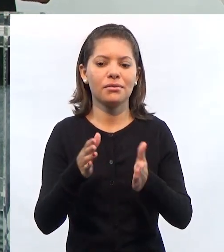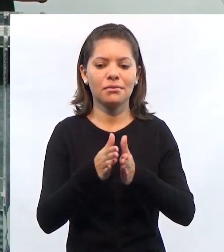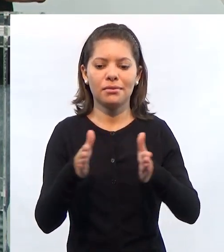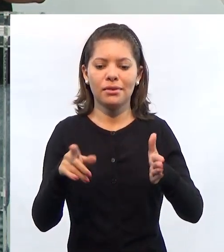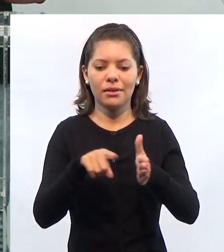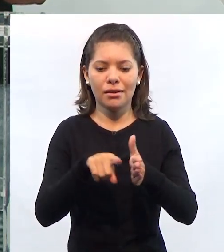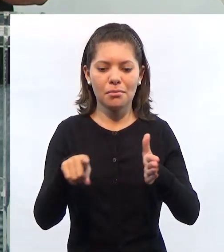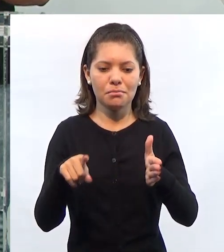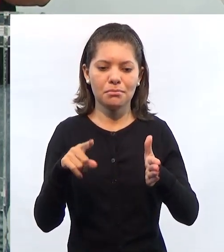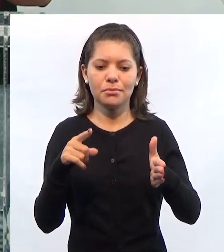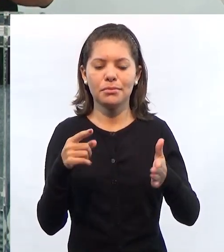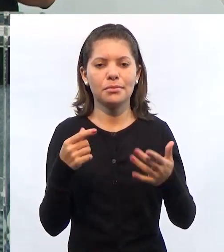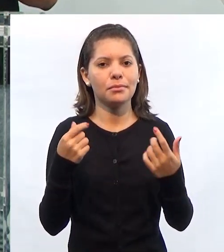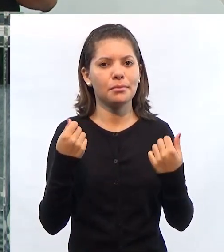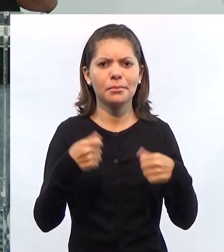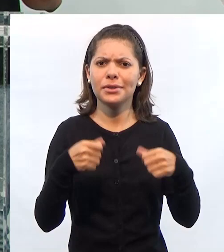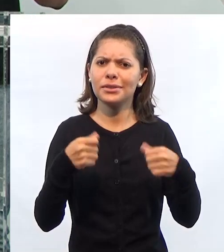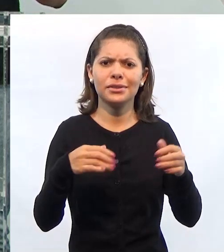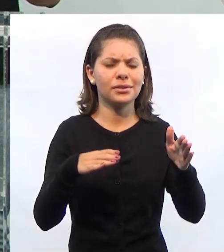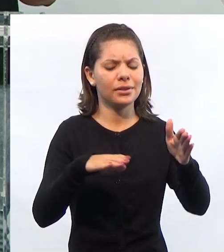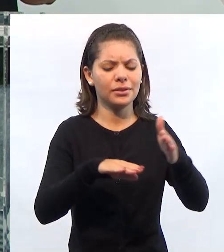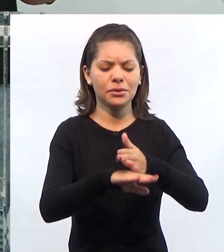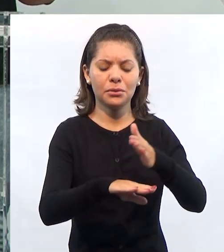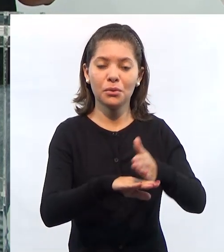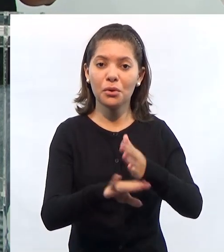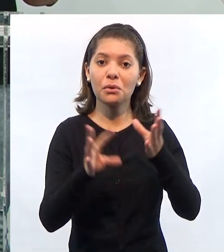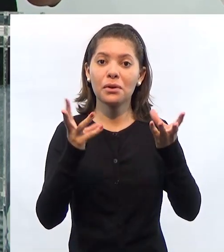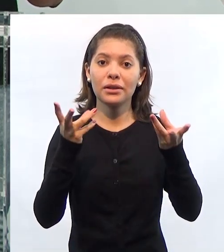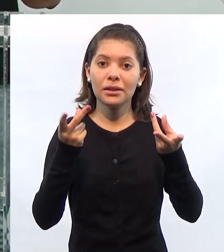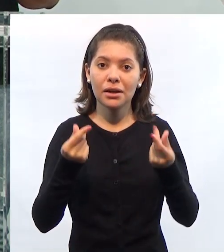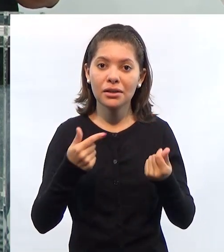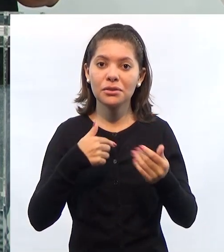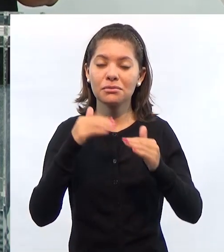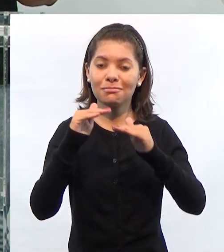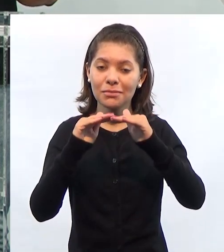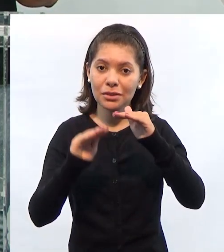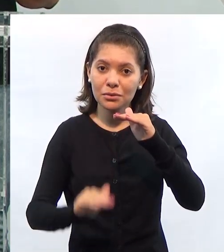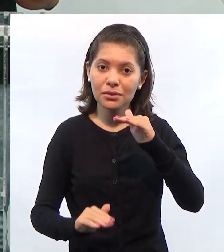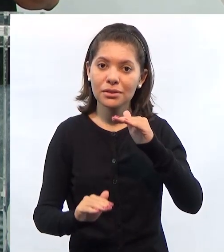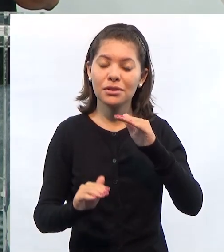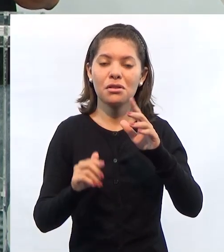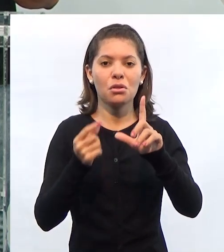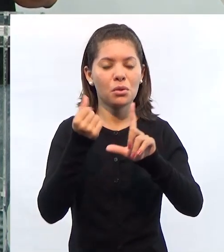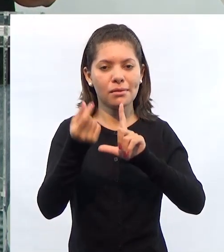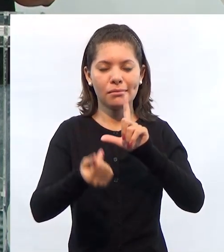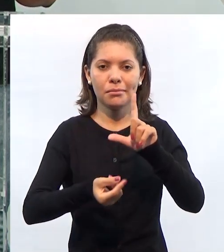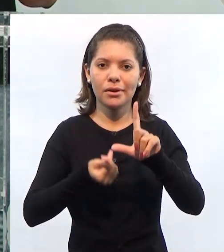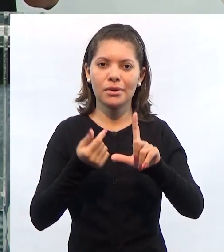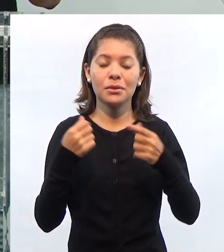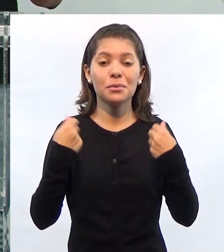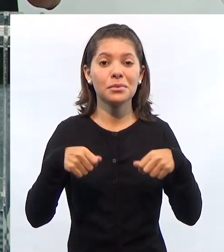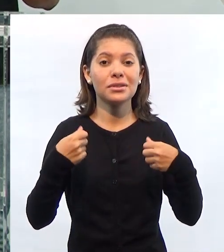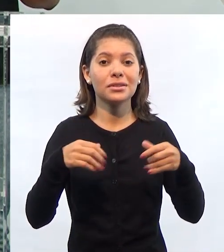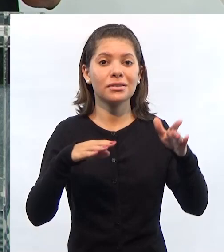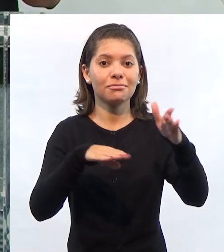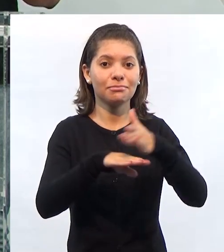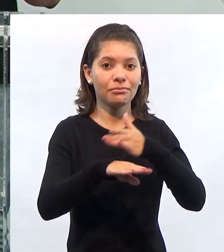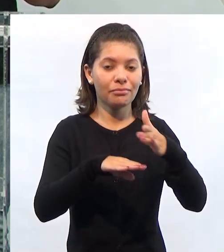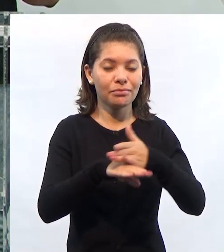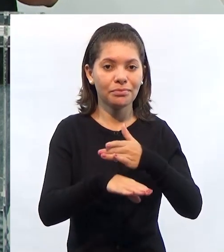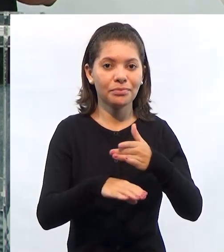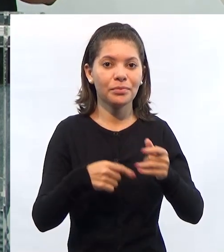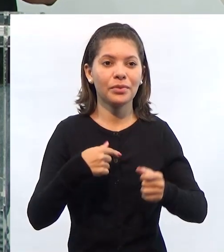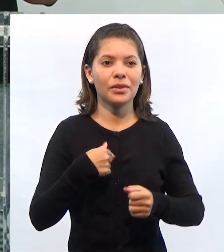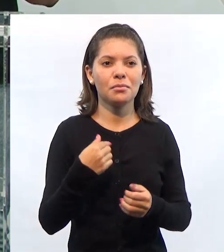sem eu precisar formar estoques, e com a qualidade que eu preciso, eu acabo reduzindo os meus custos, que eu não vou precisar manter em estoque, e